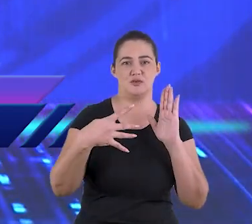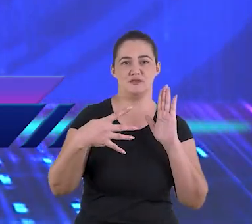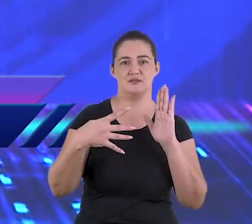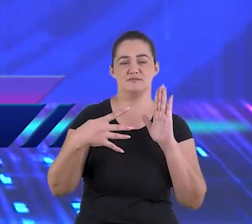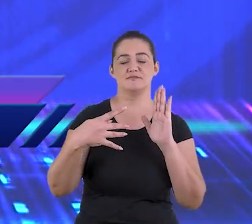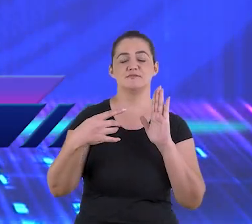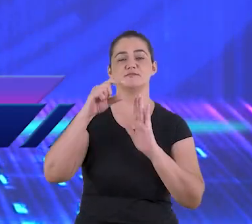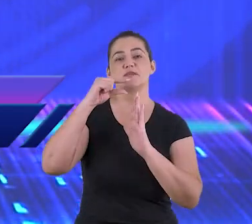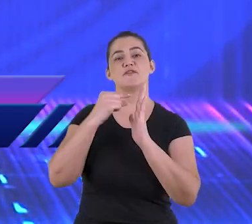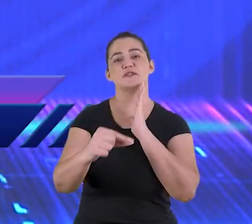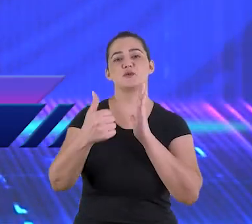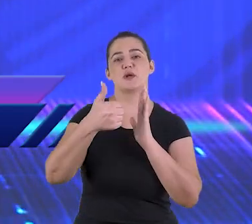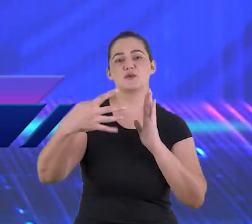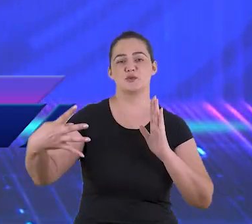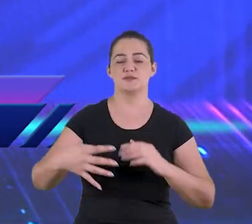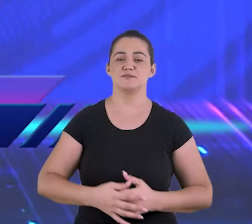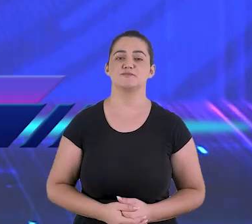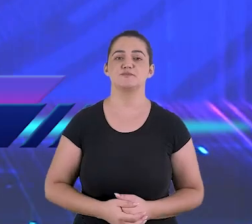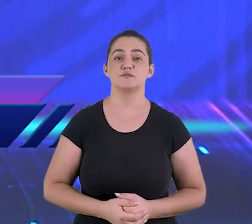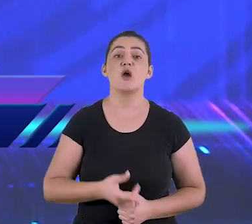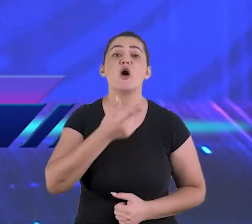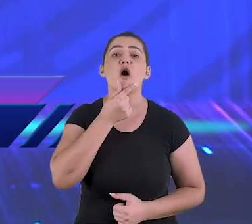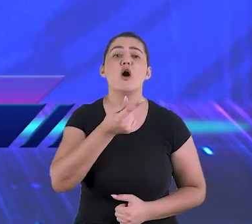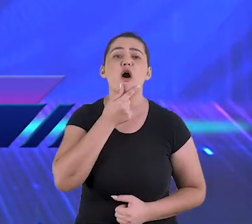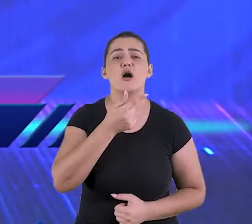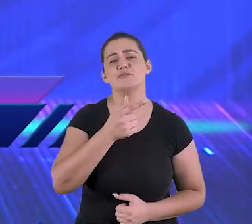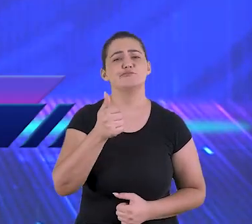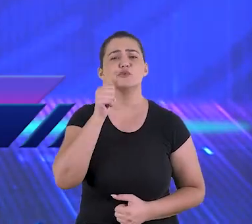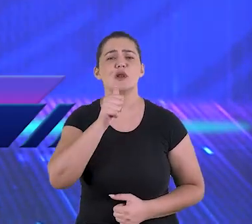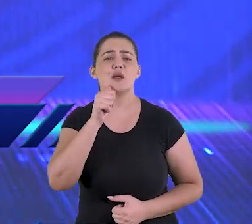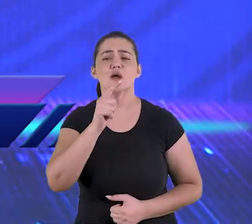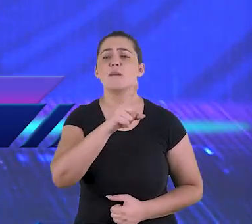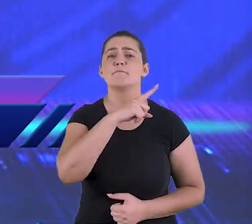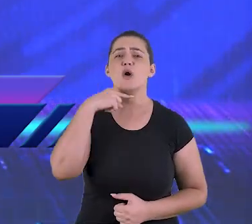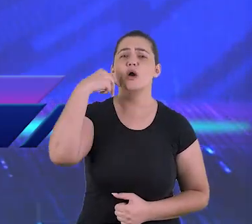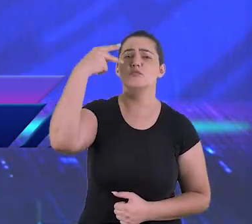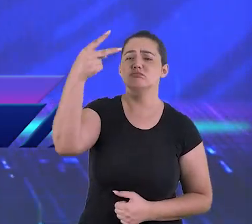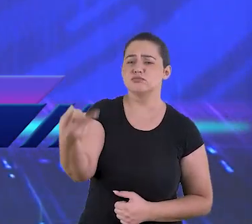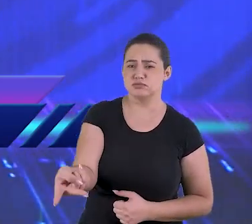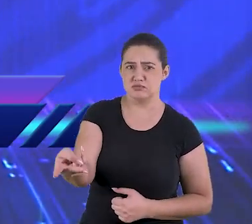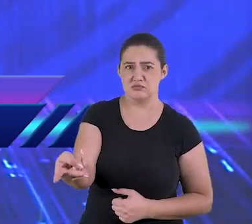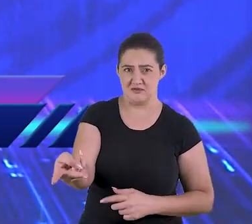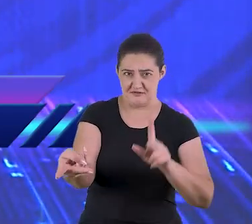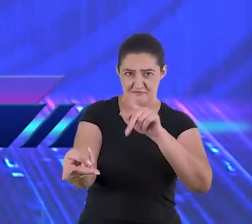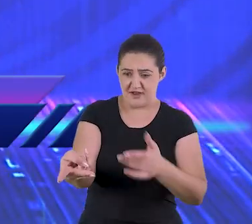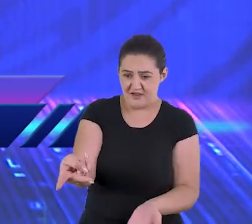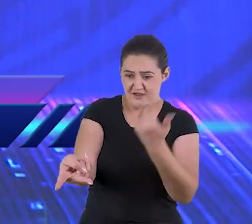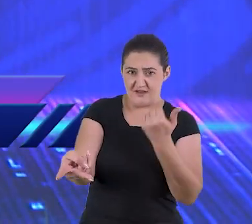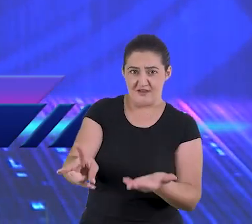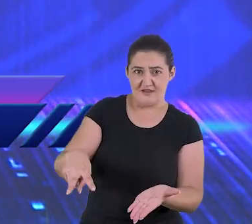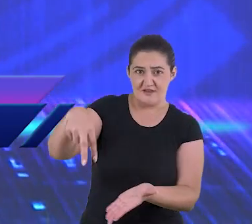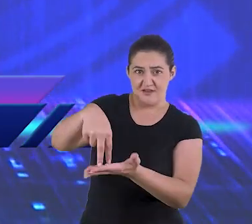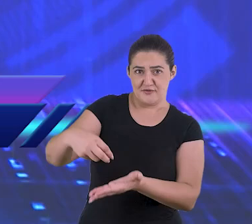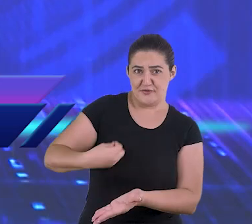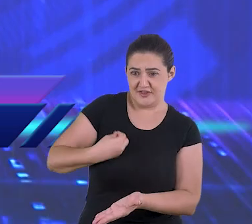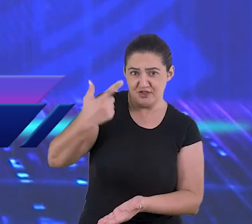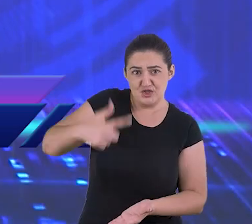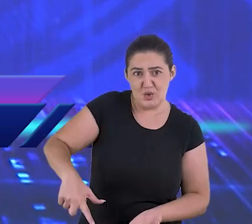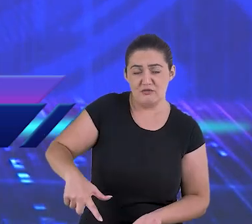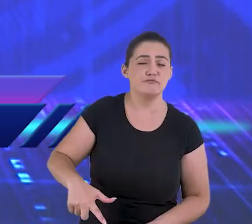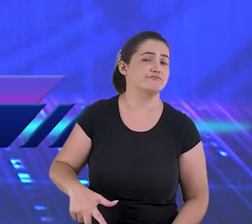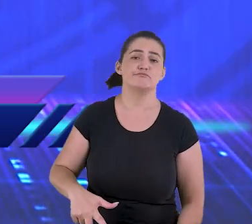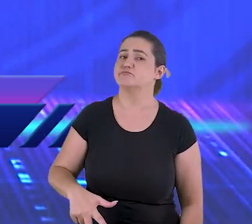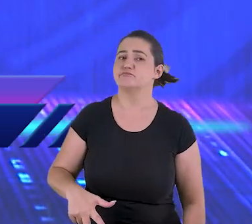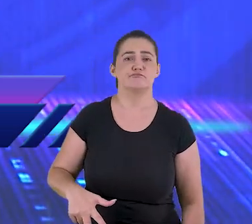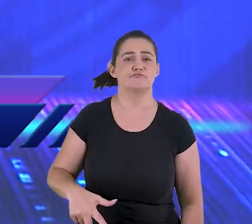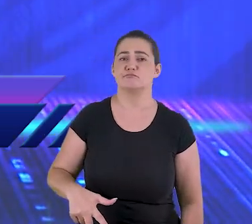a palavra de Deus: morrendo o homem, porventura tornará a viver?